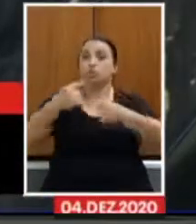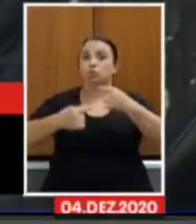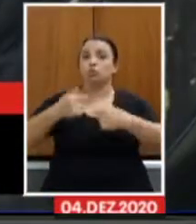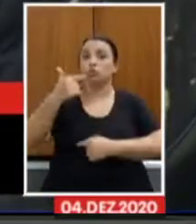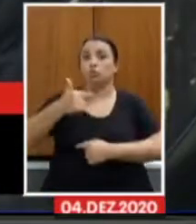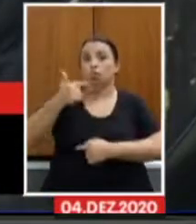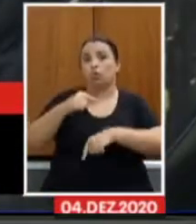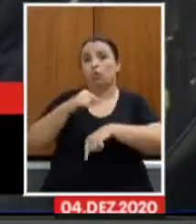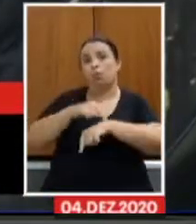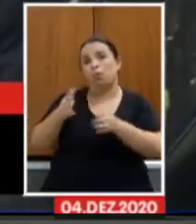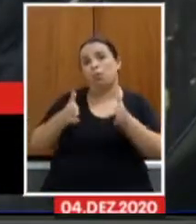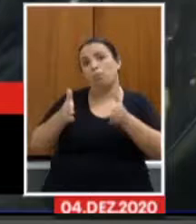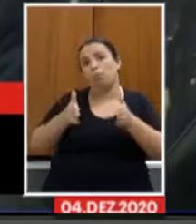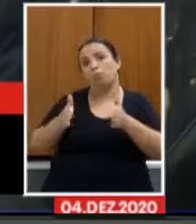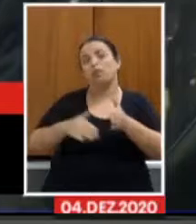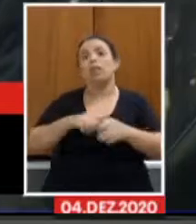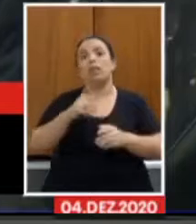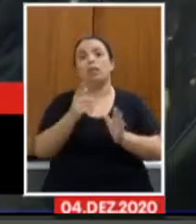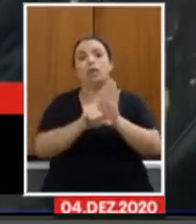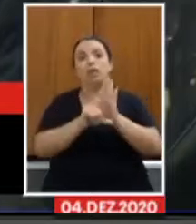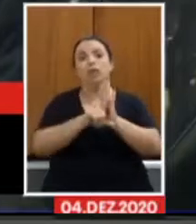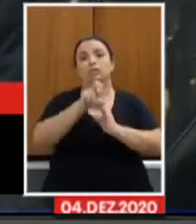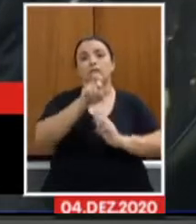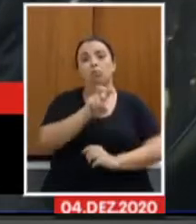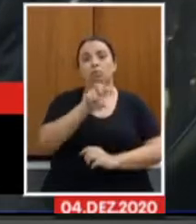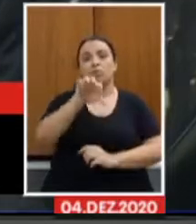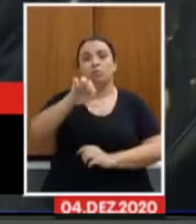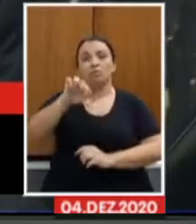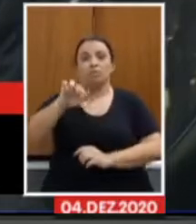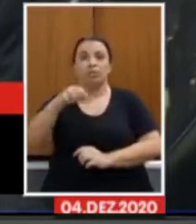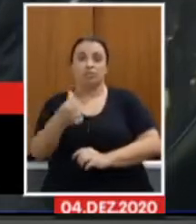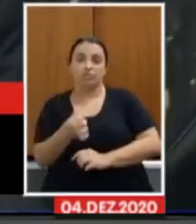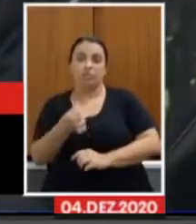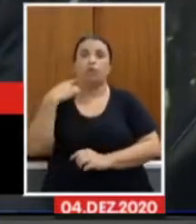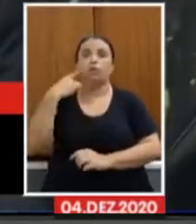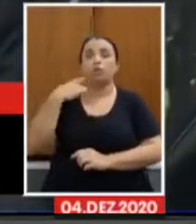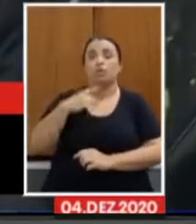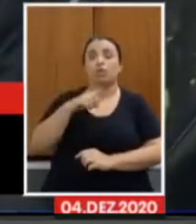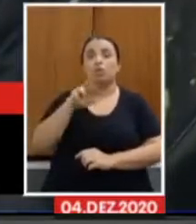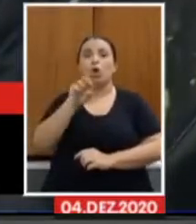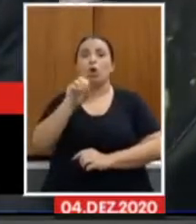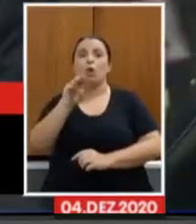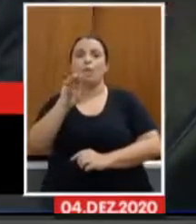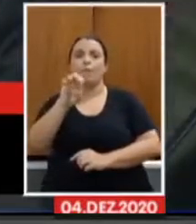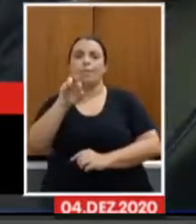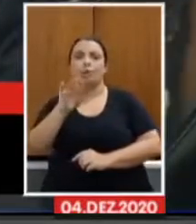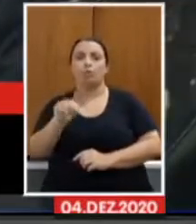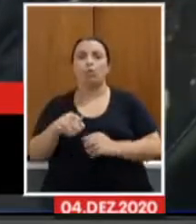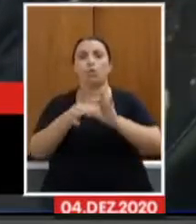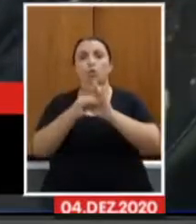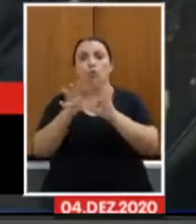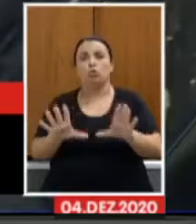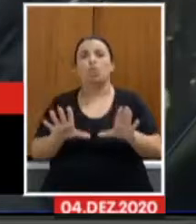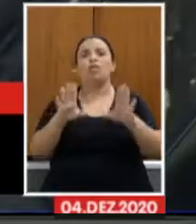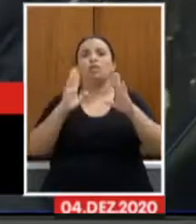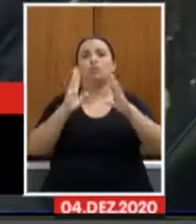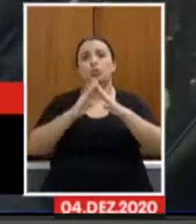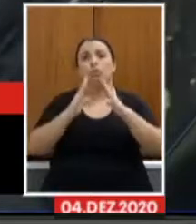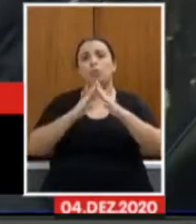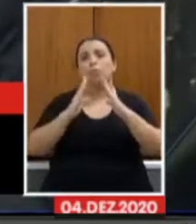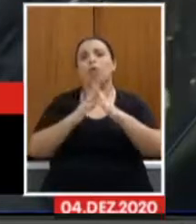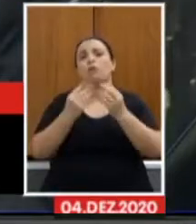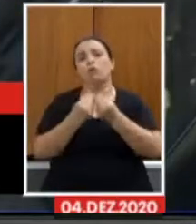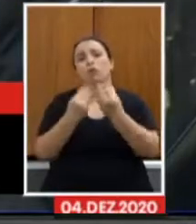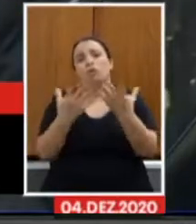de número 5.496 de 2018, do deputado Roberto Andrade, que autoriza o Poder Executivo a doar ao município de Cajuri o